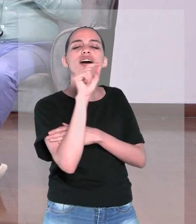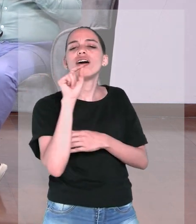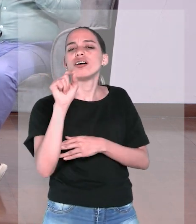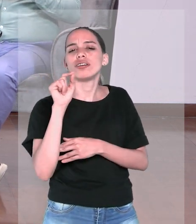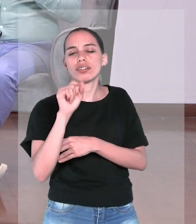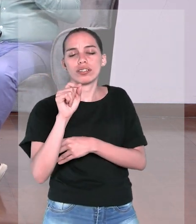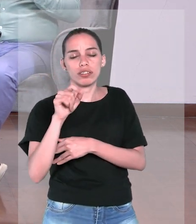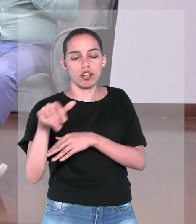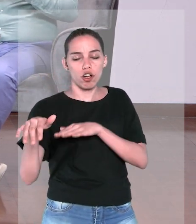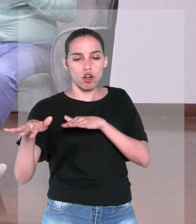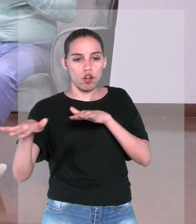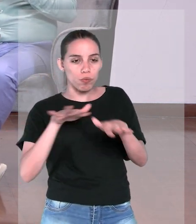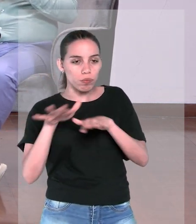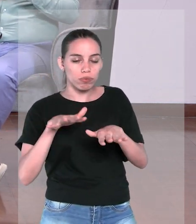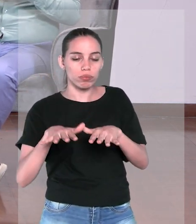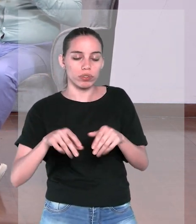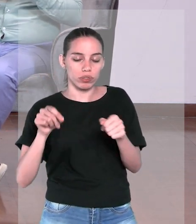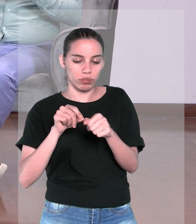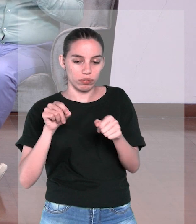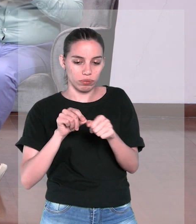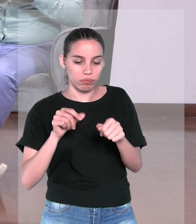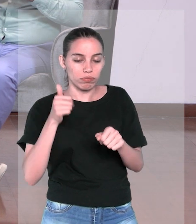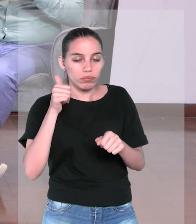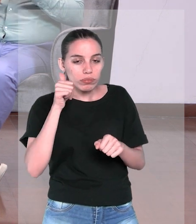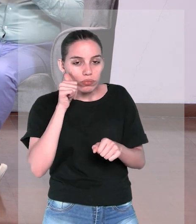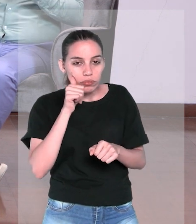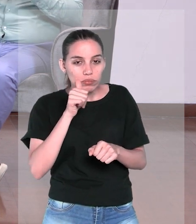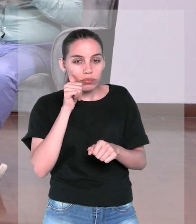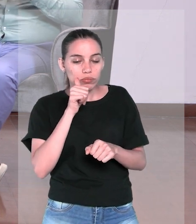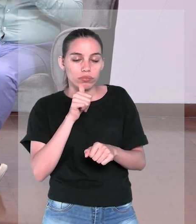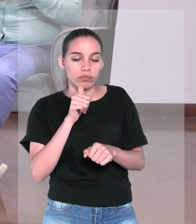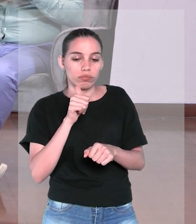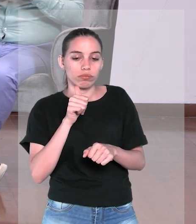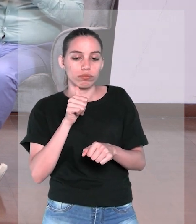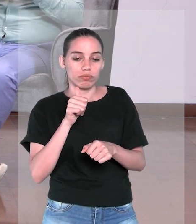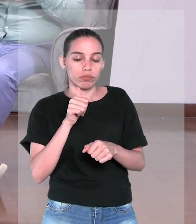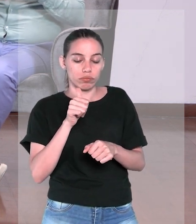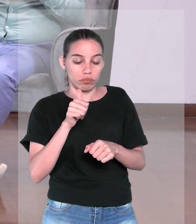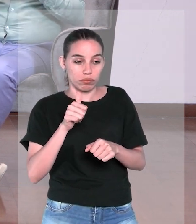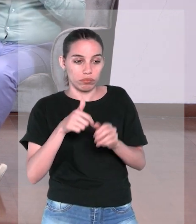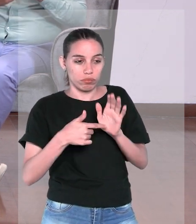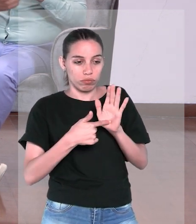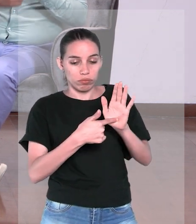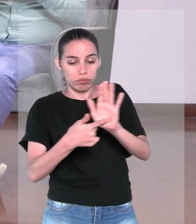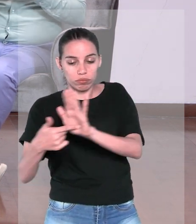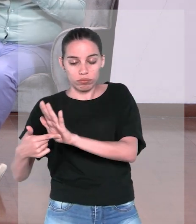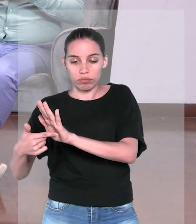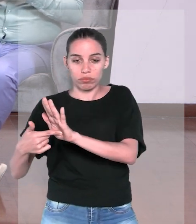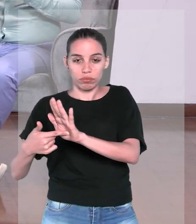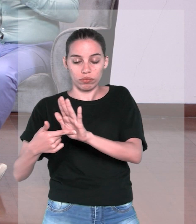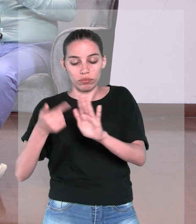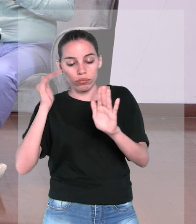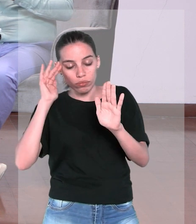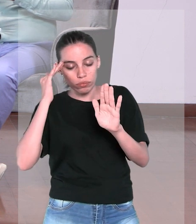os movimentos feministas nos trouxeram elementos que podem nos ajudar a rever esse